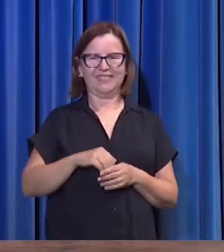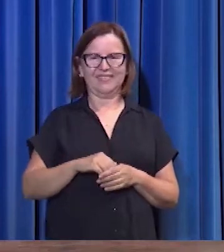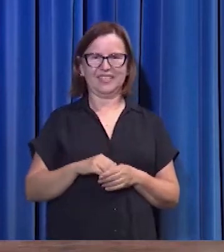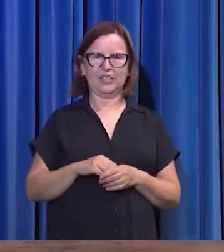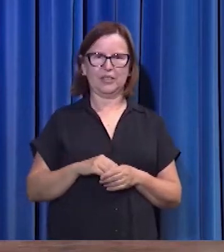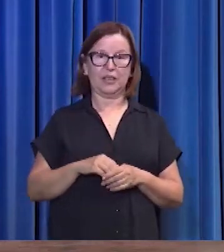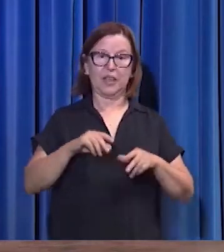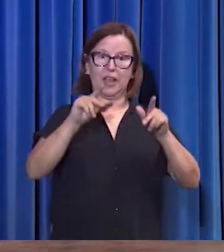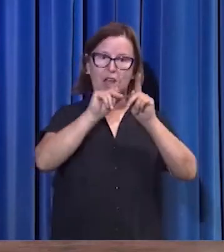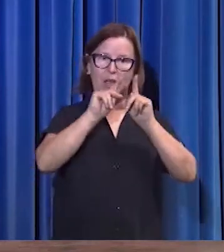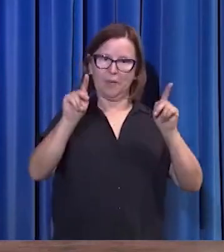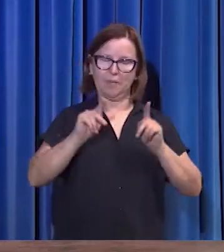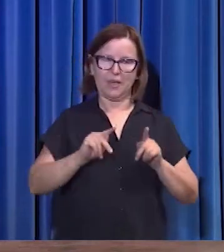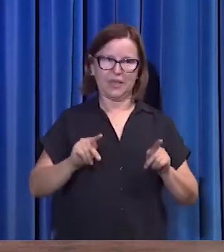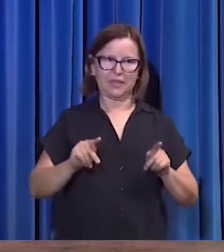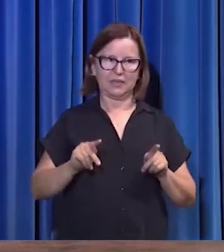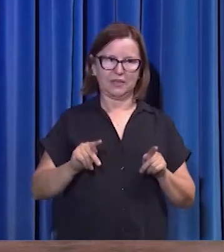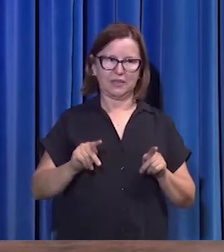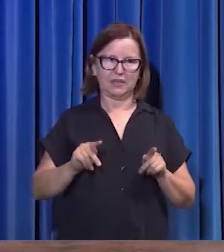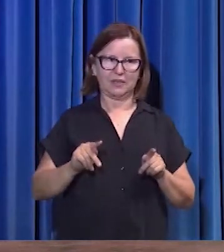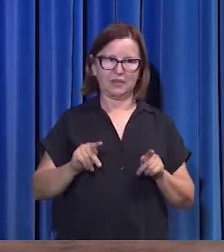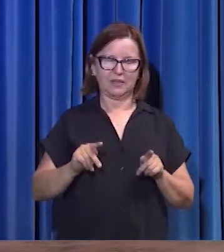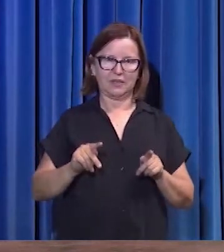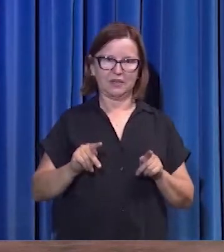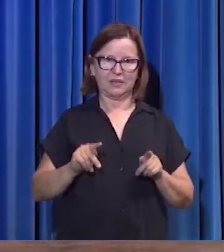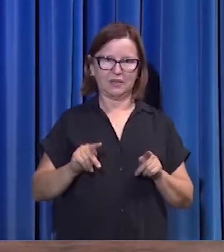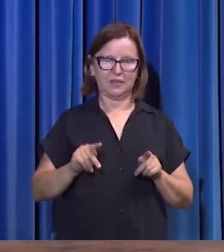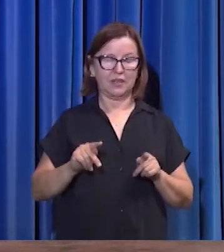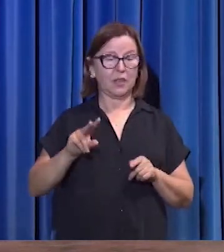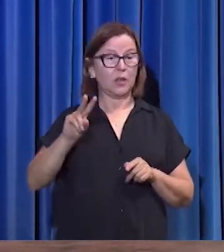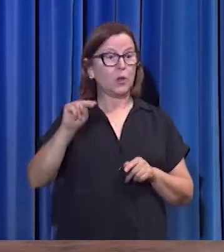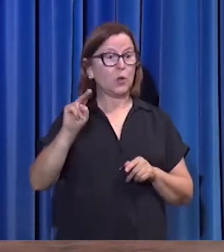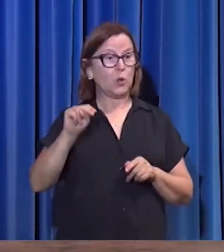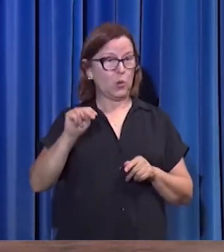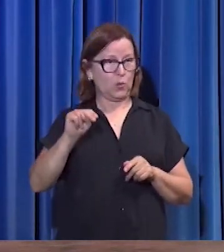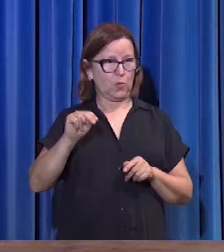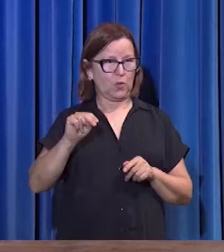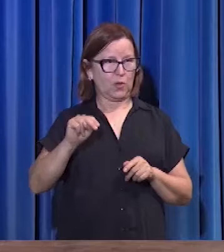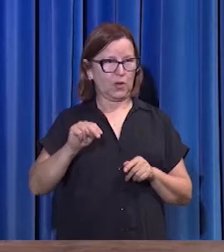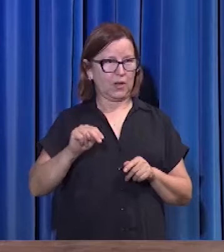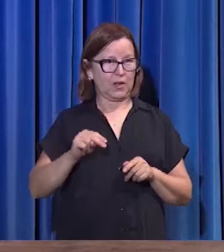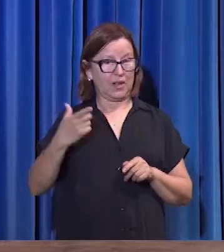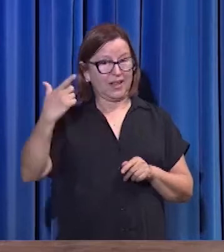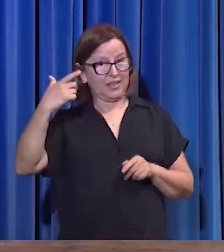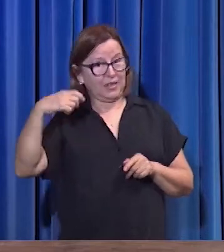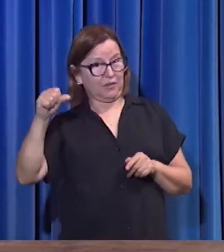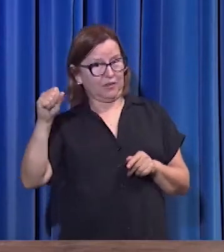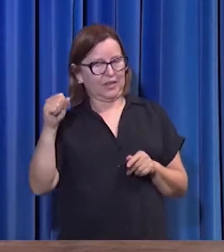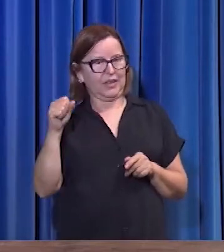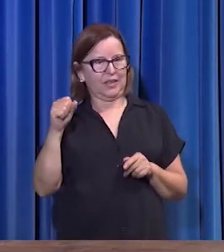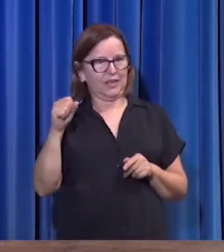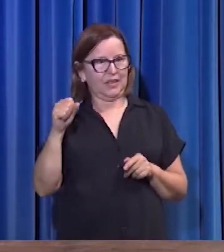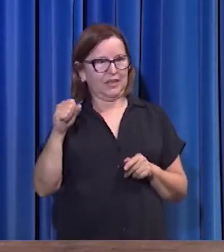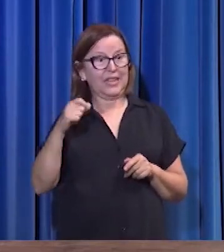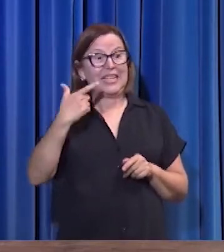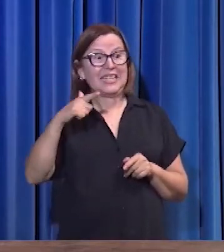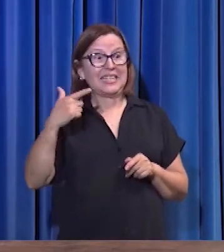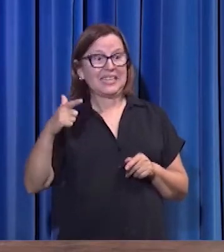A paz nunca pode ser obtida sem